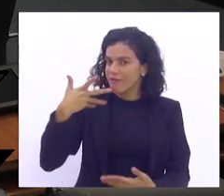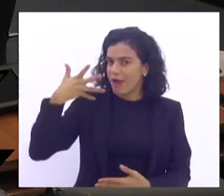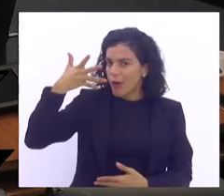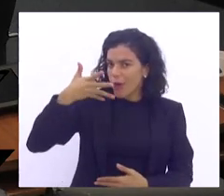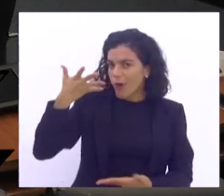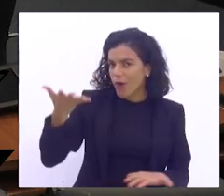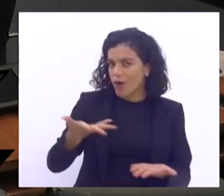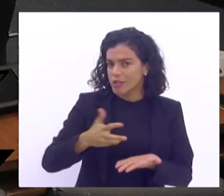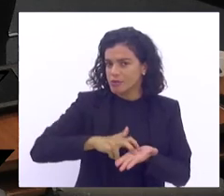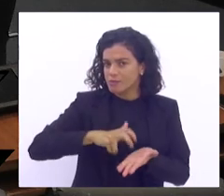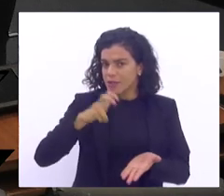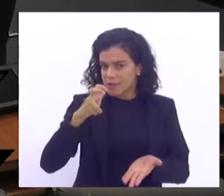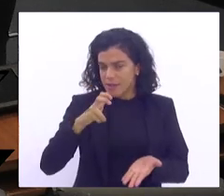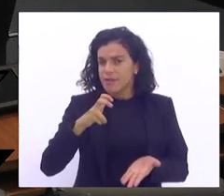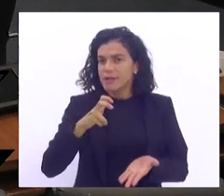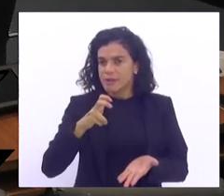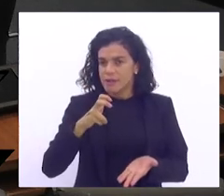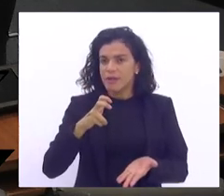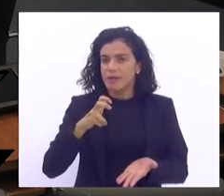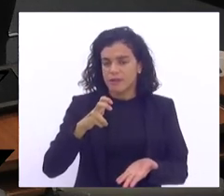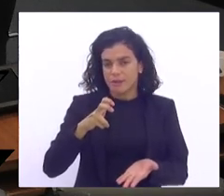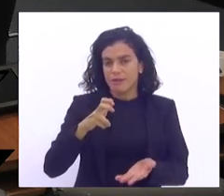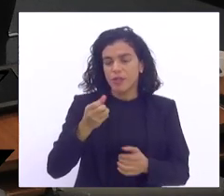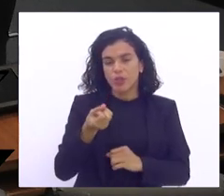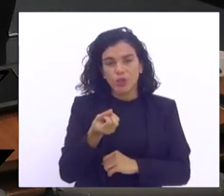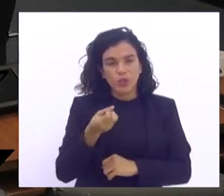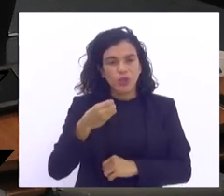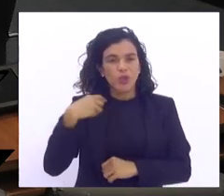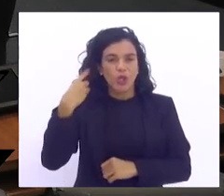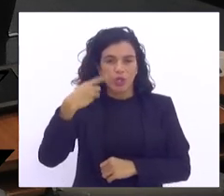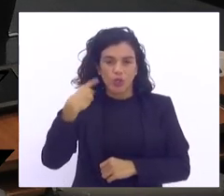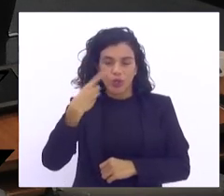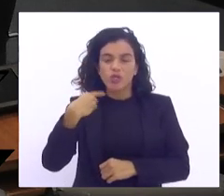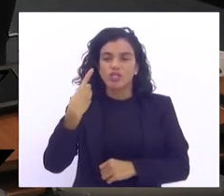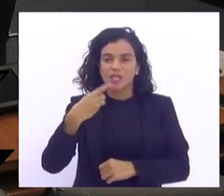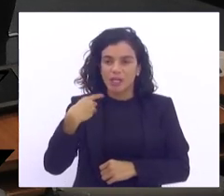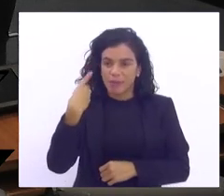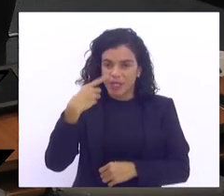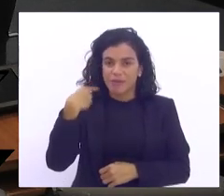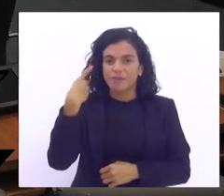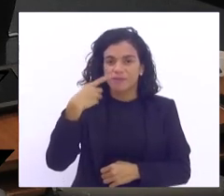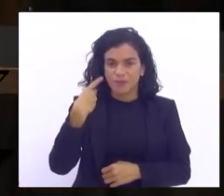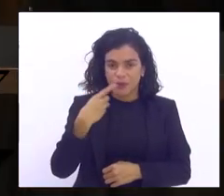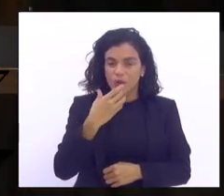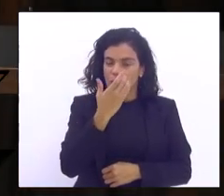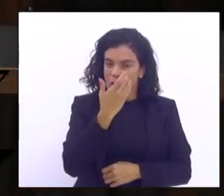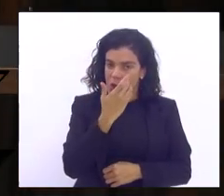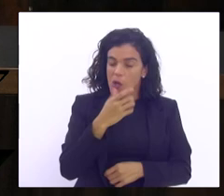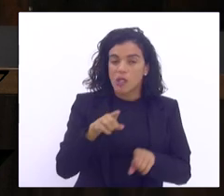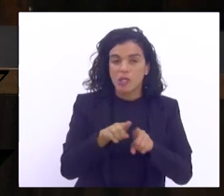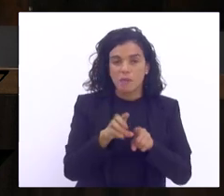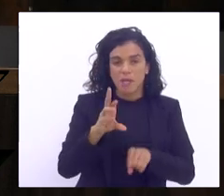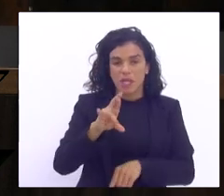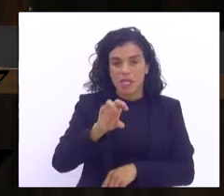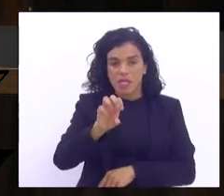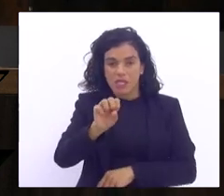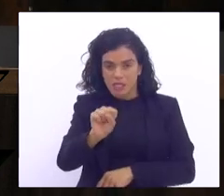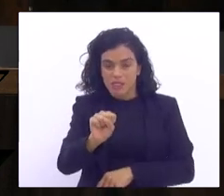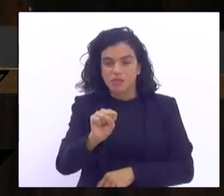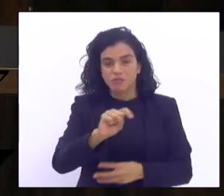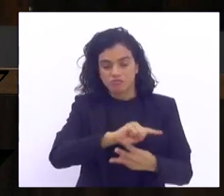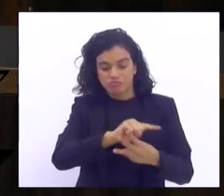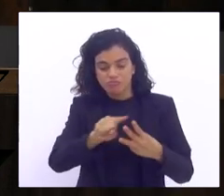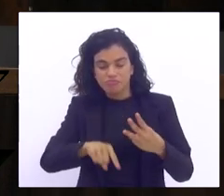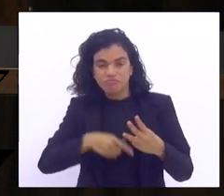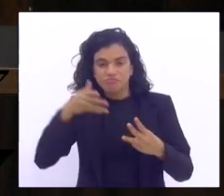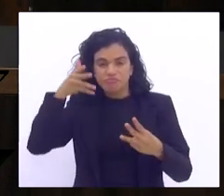manhã, tanto pelo doutor Henrique Lima, pelo Dom Fernando Rifan e pela Cris, tem sido uma